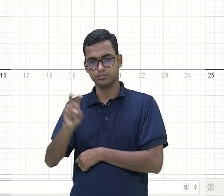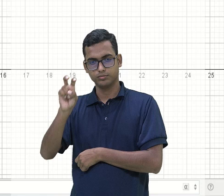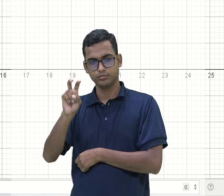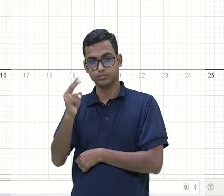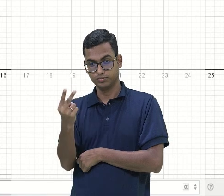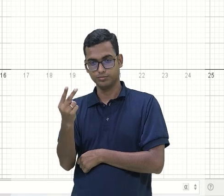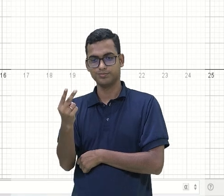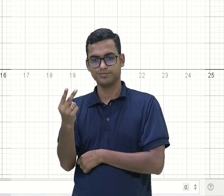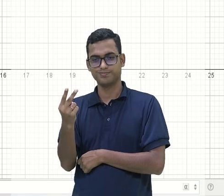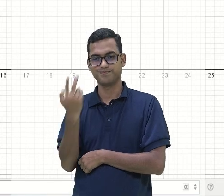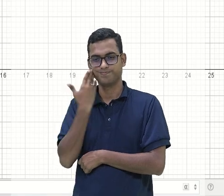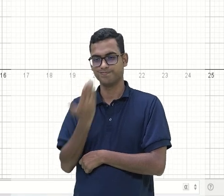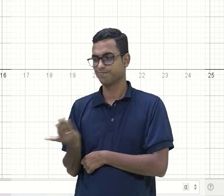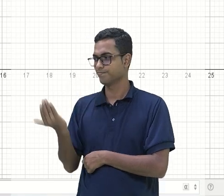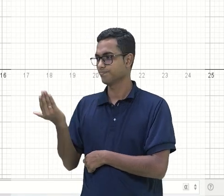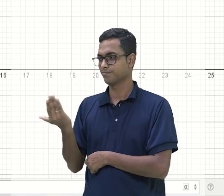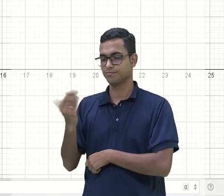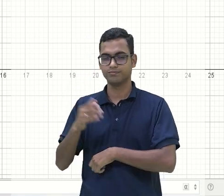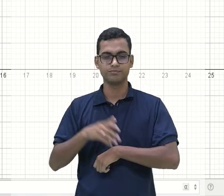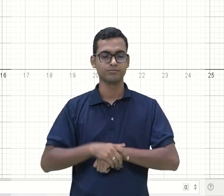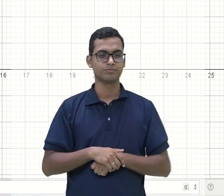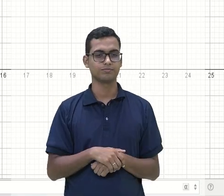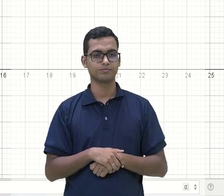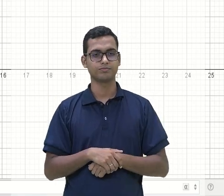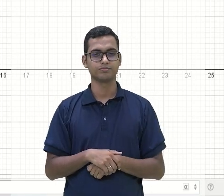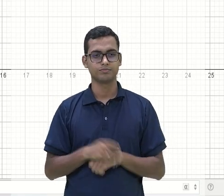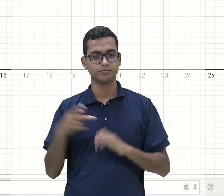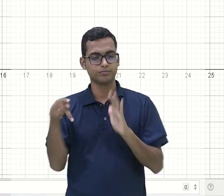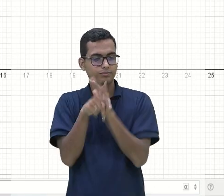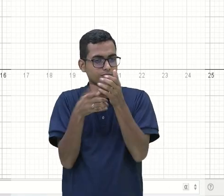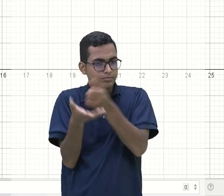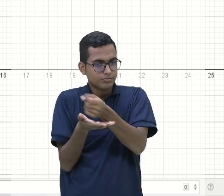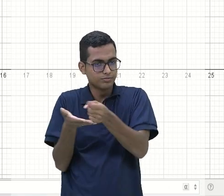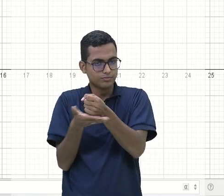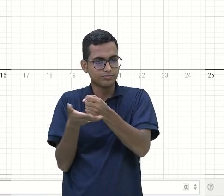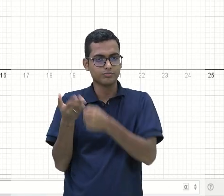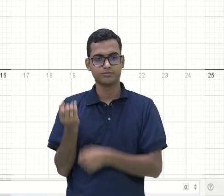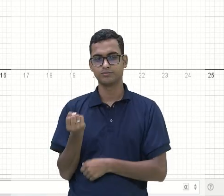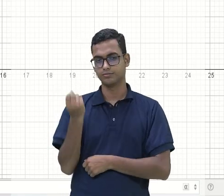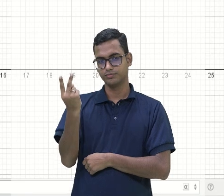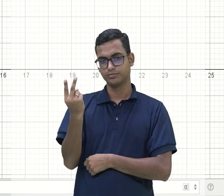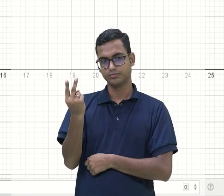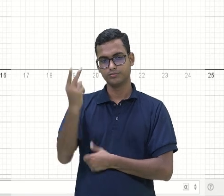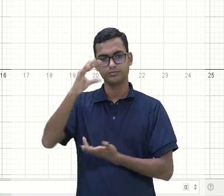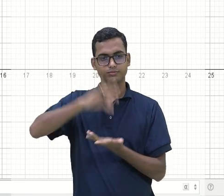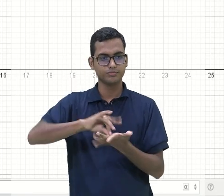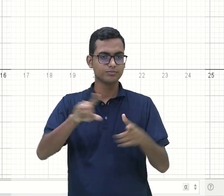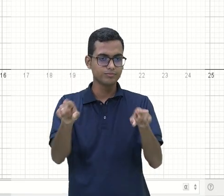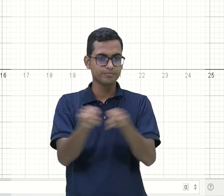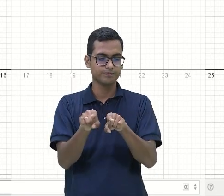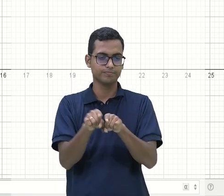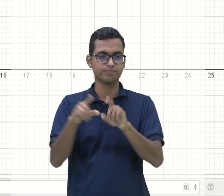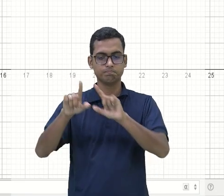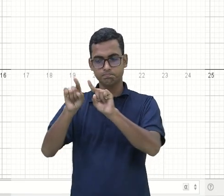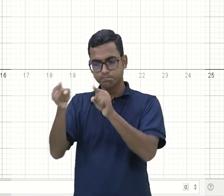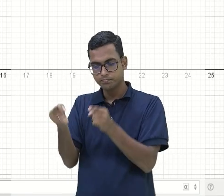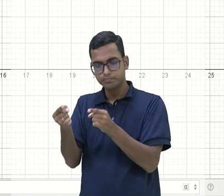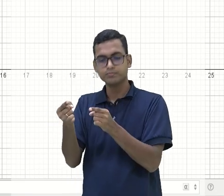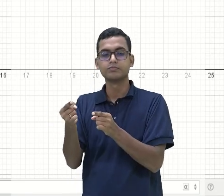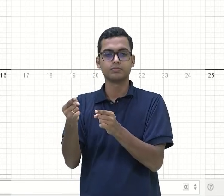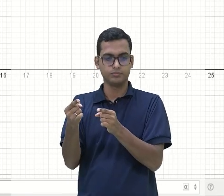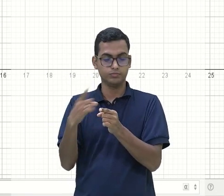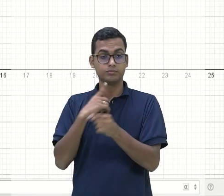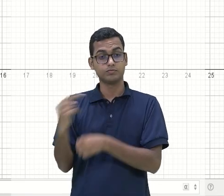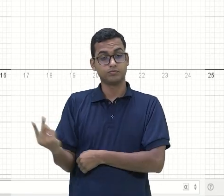gente tem nessa função? A base desse logaritmo é 2. Ela é uma base cujo valor